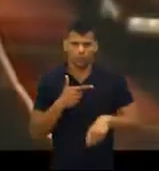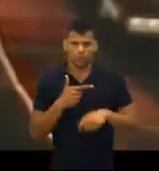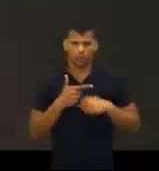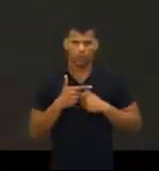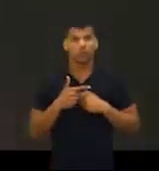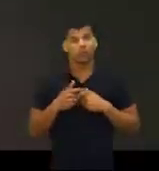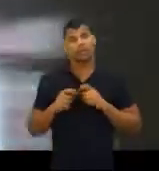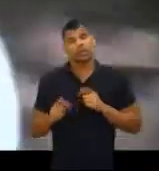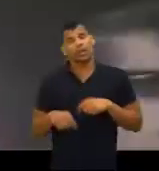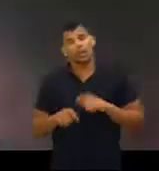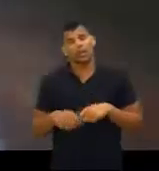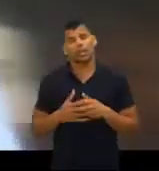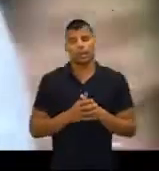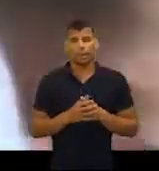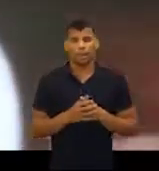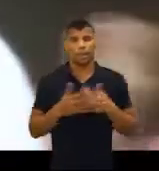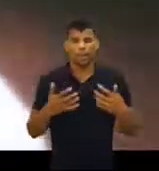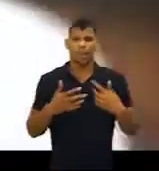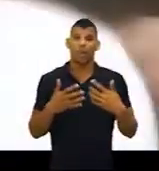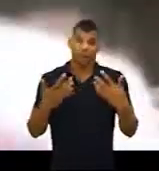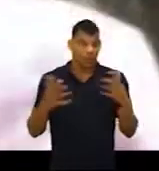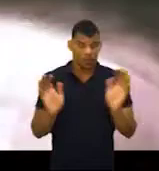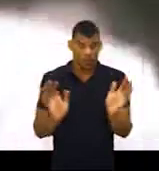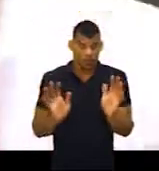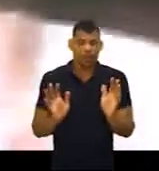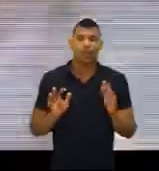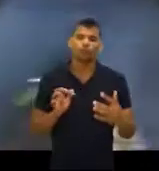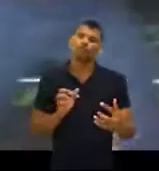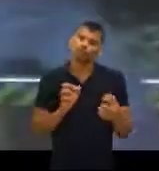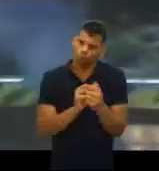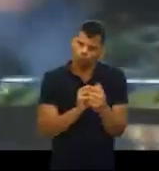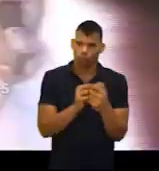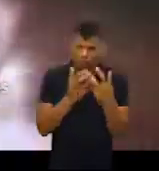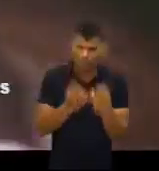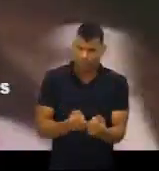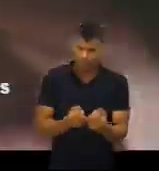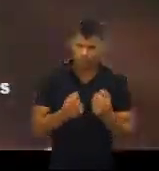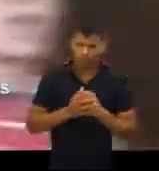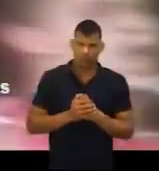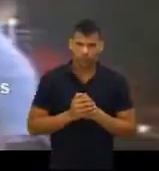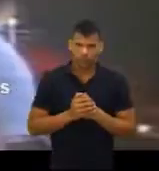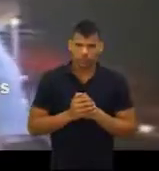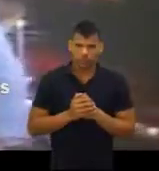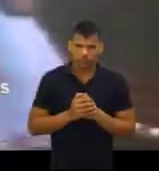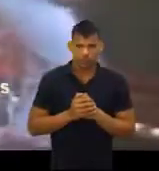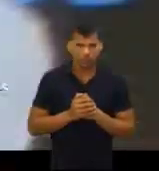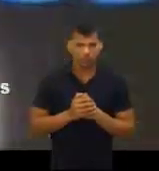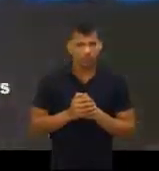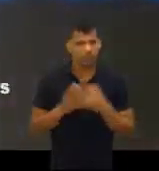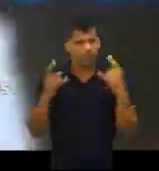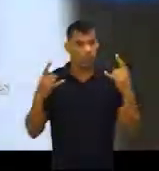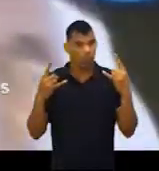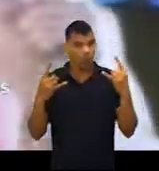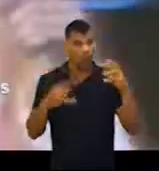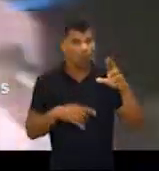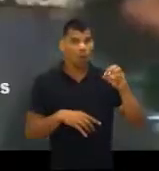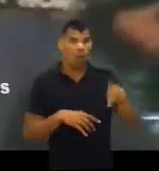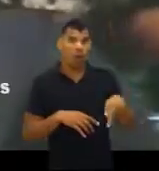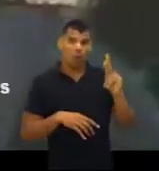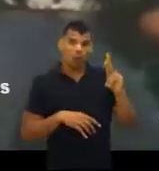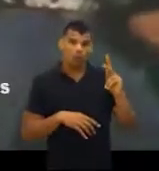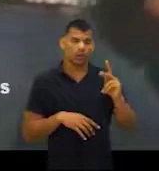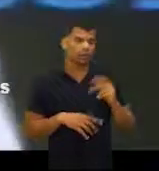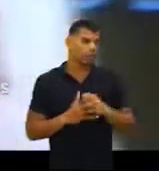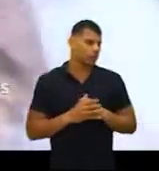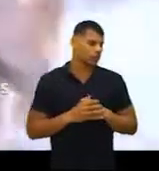conspira a favor, o Léo Jaime me liga e fala assim: você é que a gente quer abrir seus shows, você topa? Falei, abri com os Miquinhos